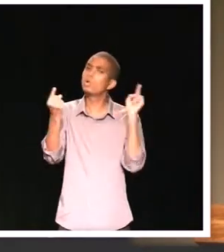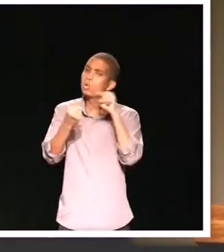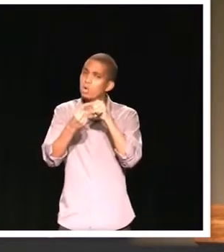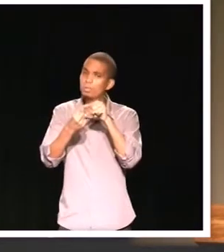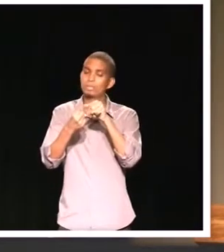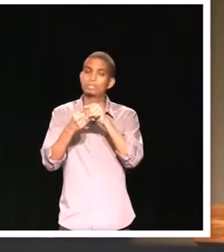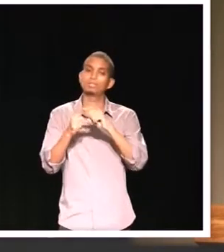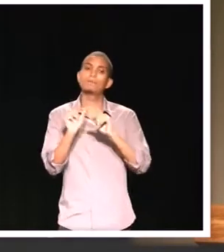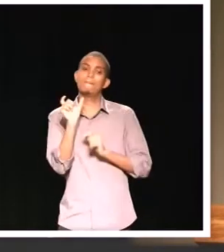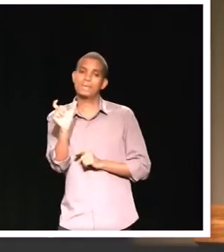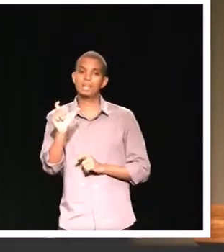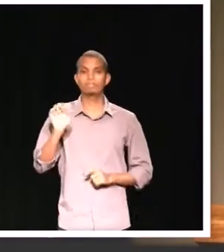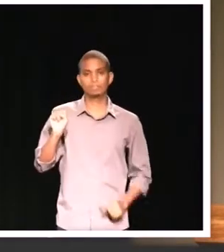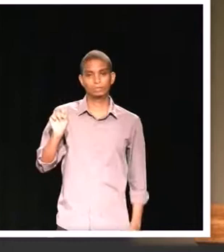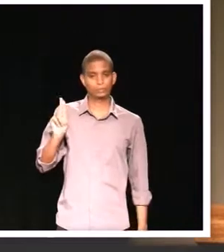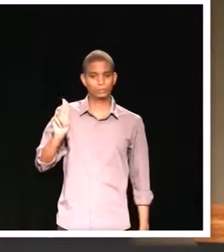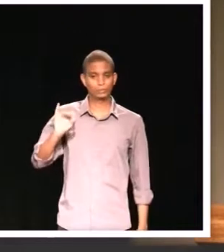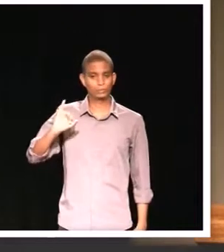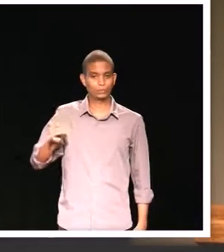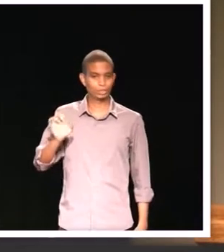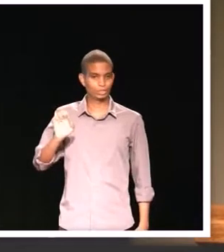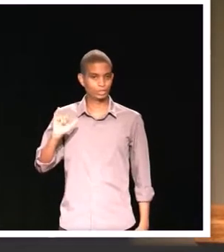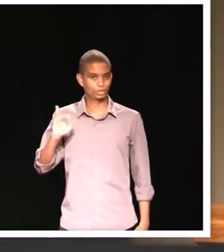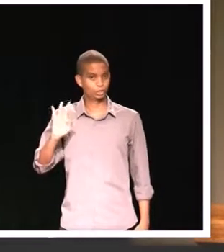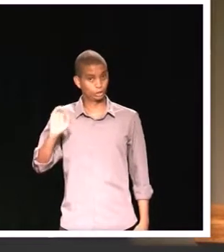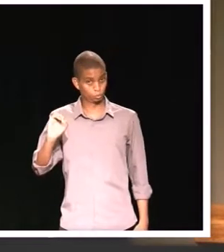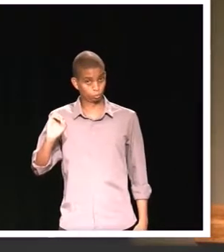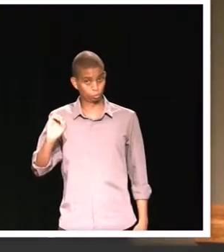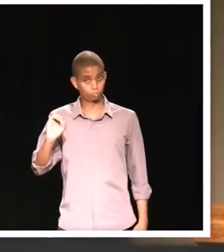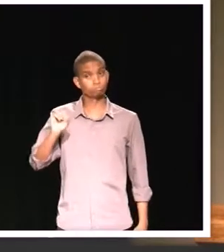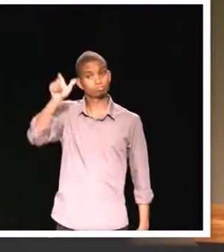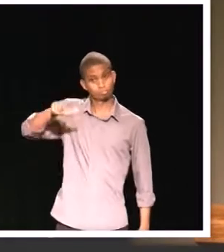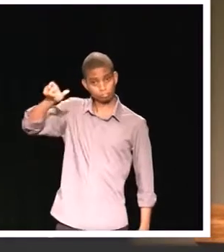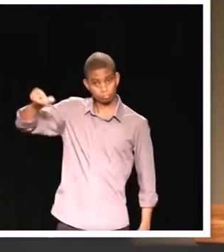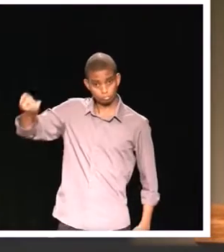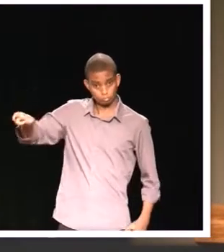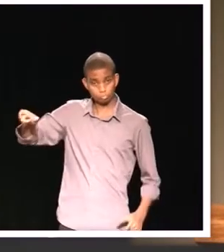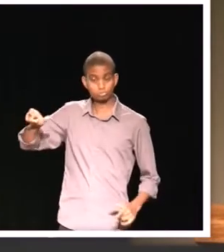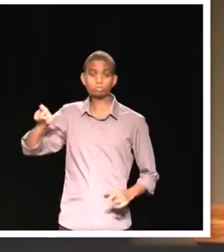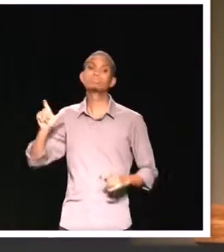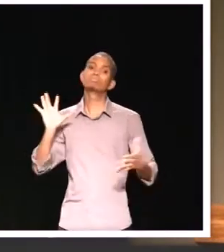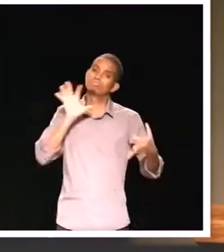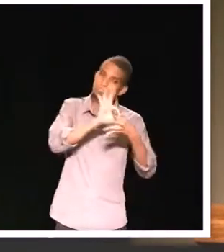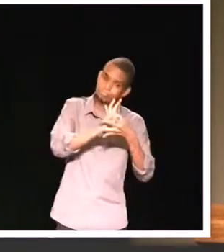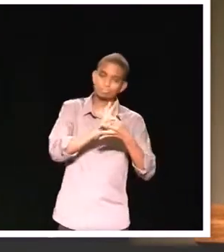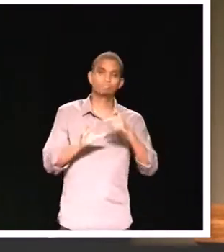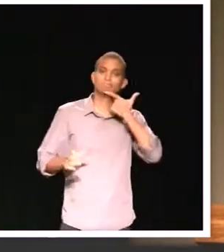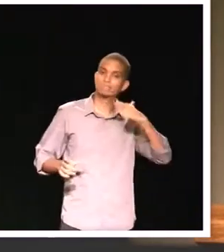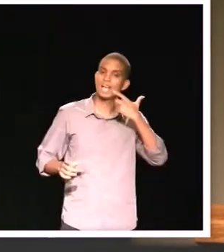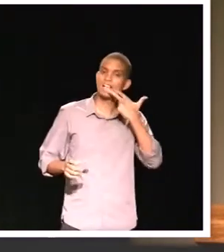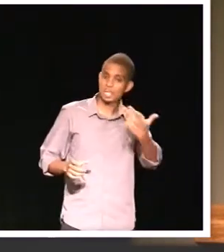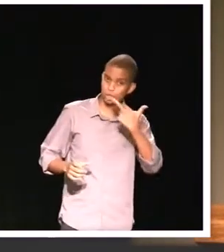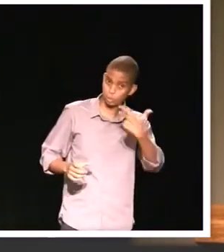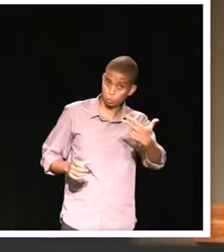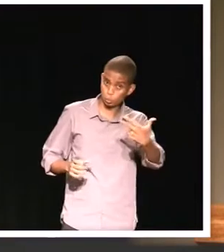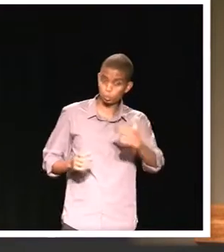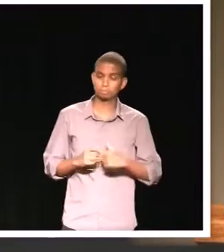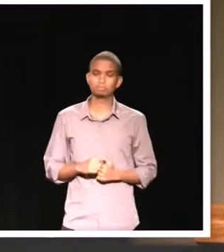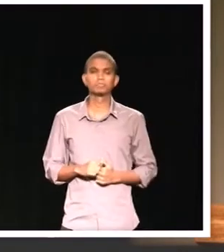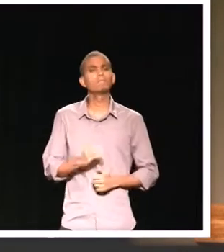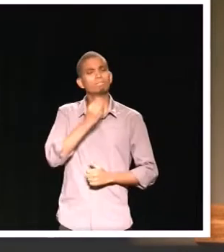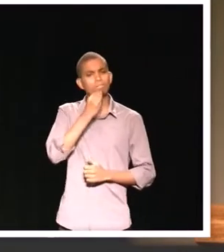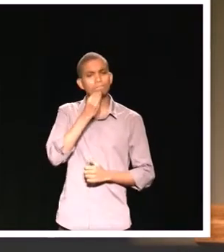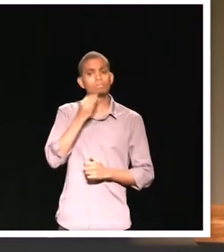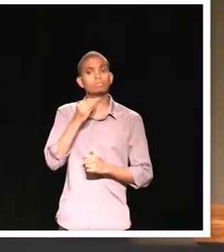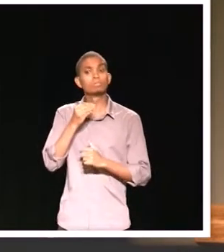palavra sujeito. O assujeitamento à língua, que não encontramos, obviamente,